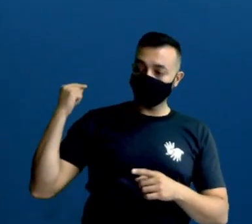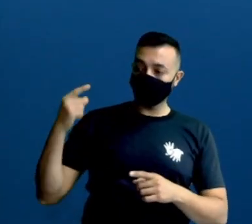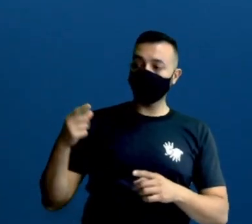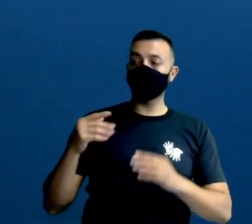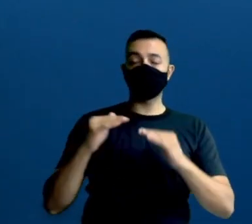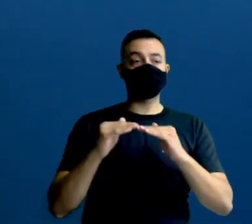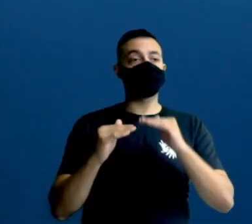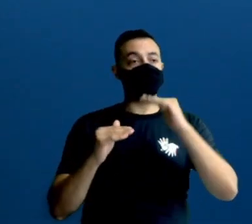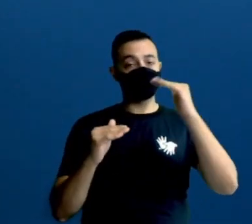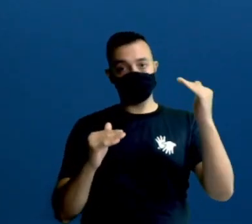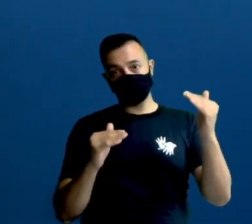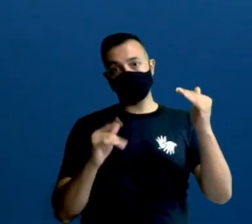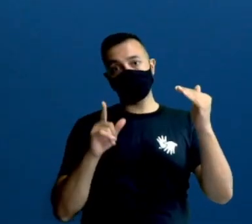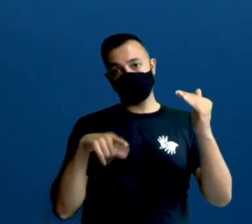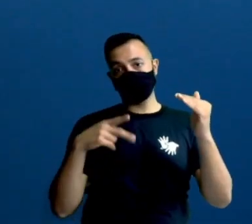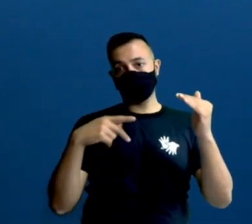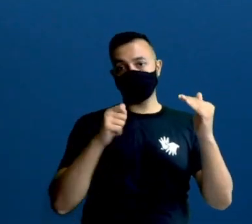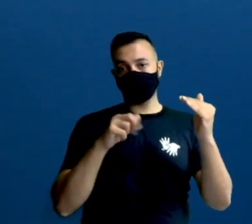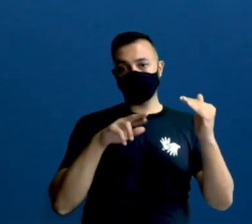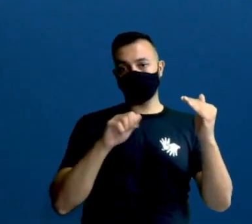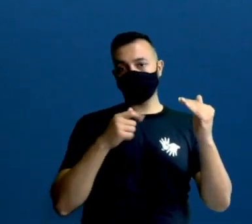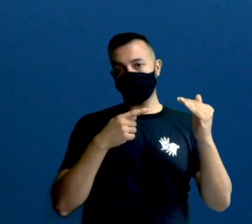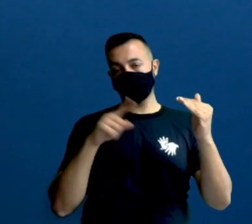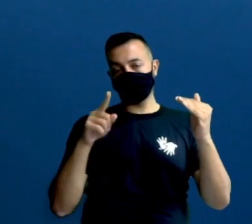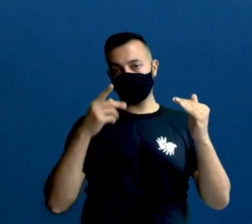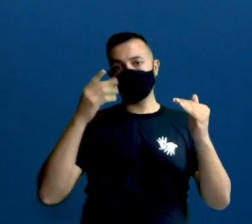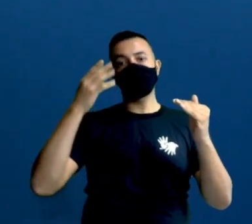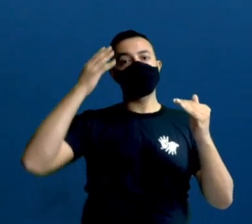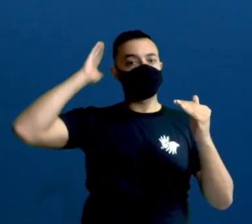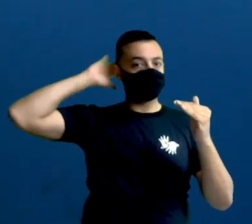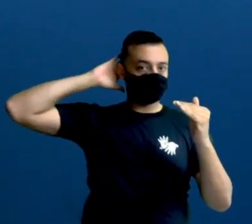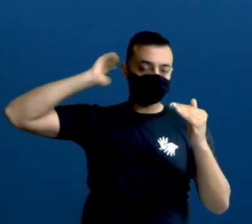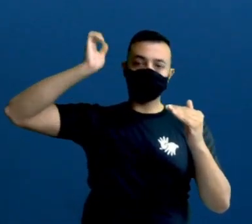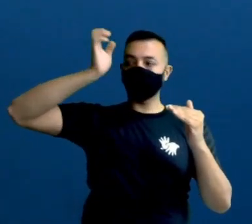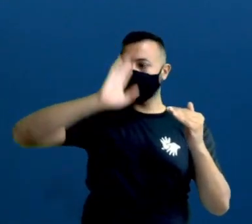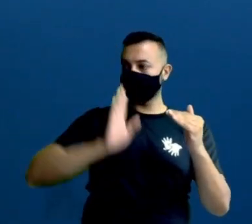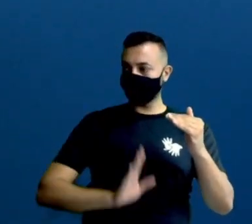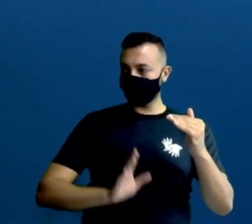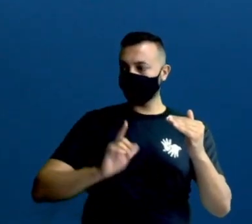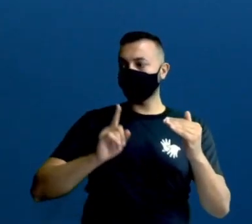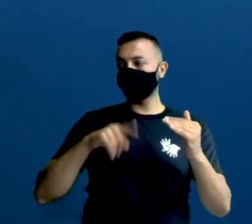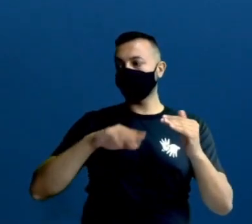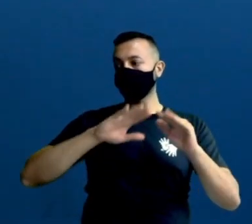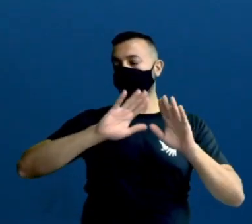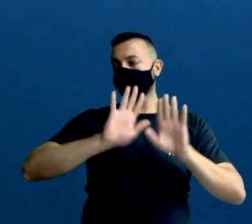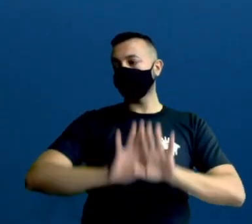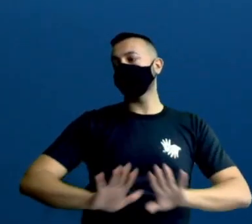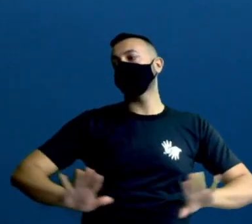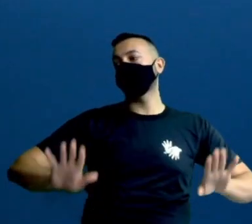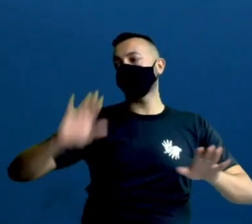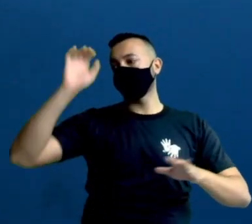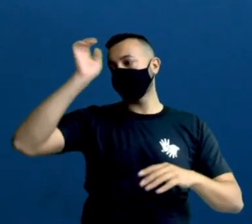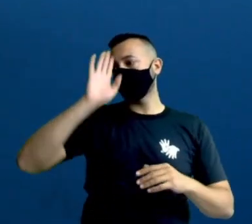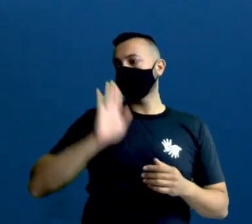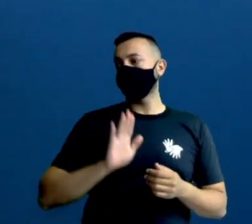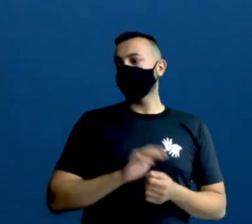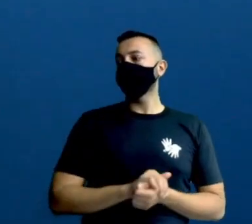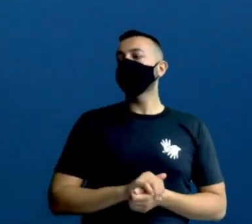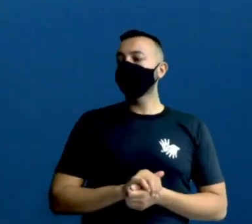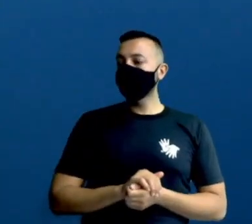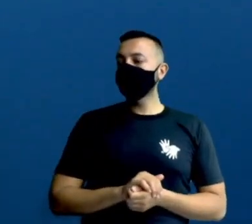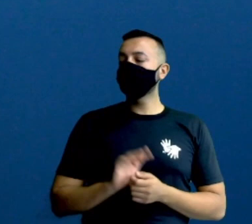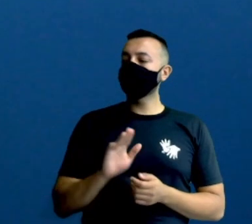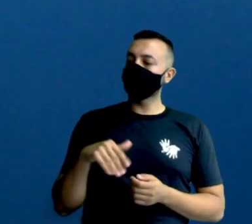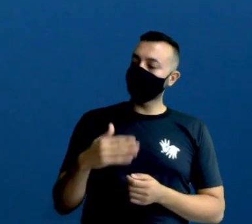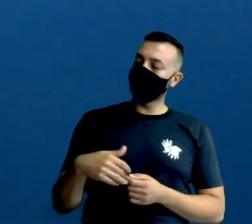parte aqui era do Pará, pertencia ao Pará. O Brasil era desenhado dessa seguinte maneira aqui, ó, o território brasileiro. E